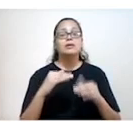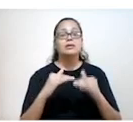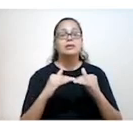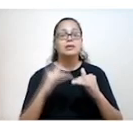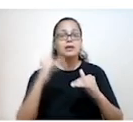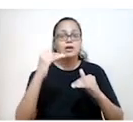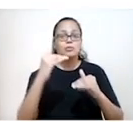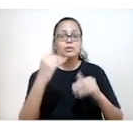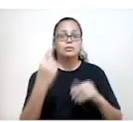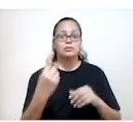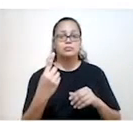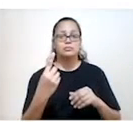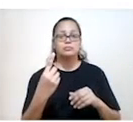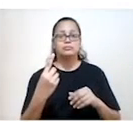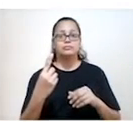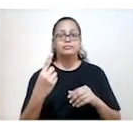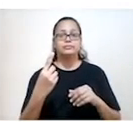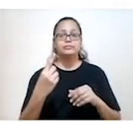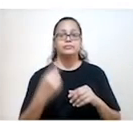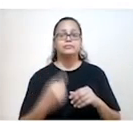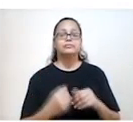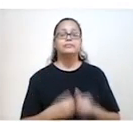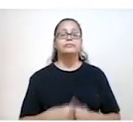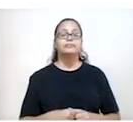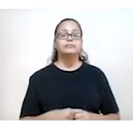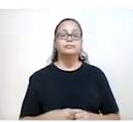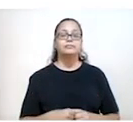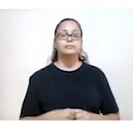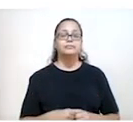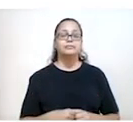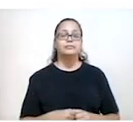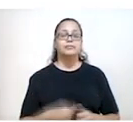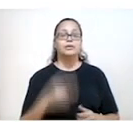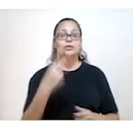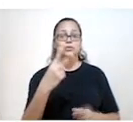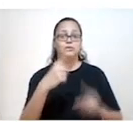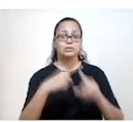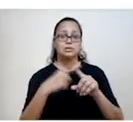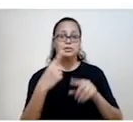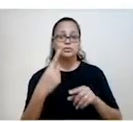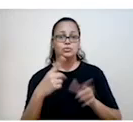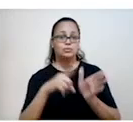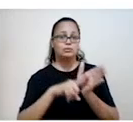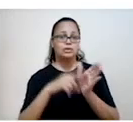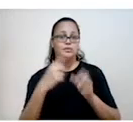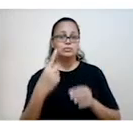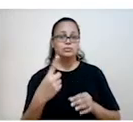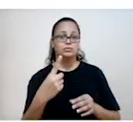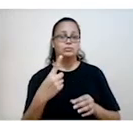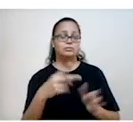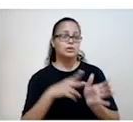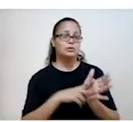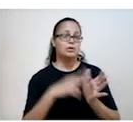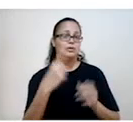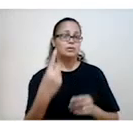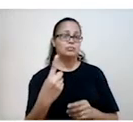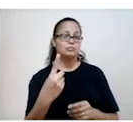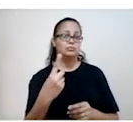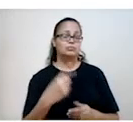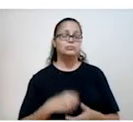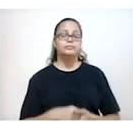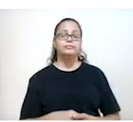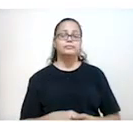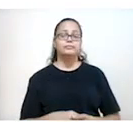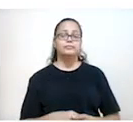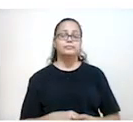assim, 2 vezes 1, 2. Menos 1 dá 1. Esse é o raciocínio. Certo? A